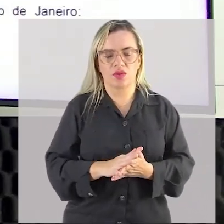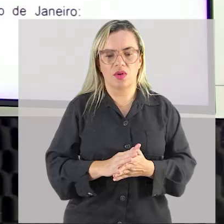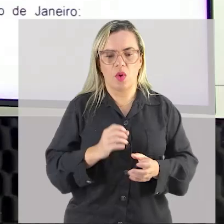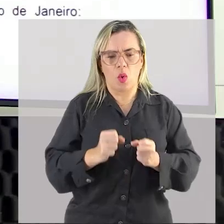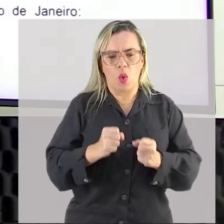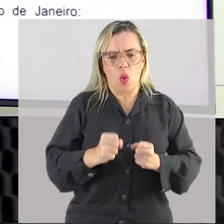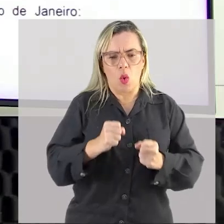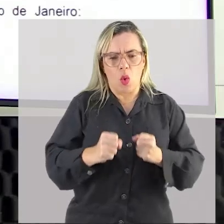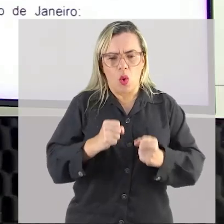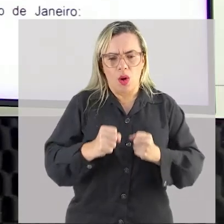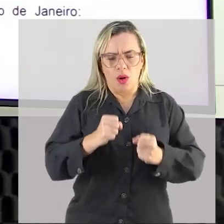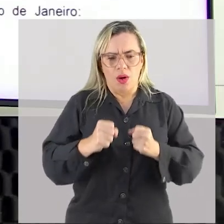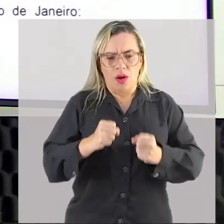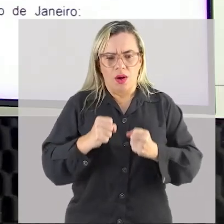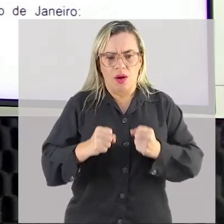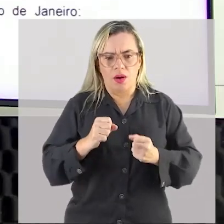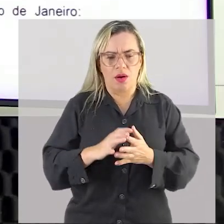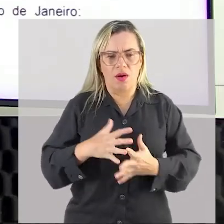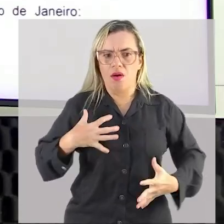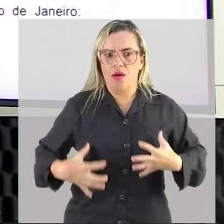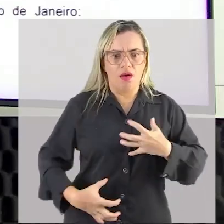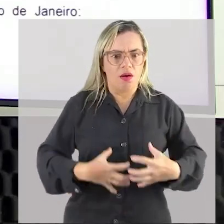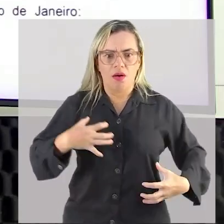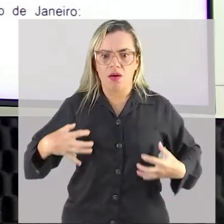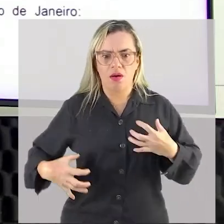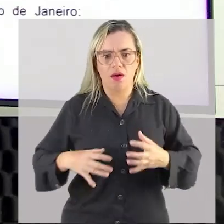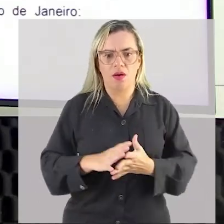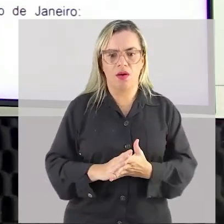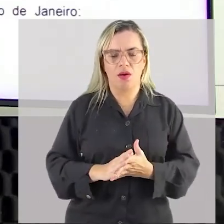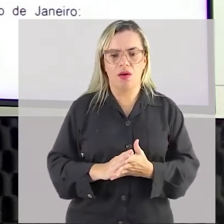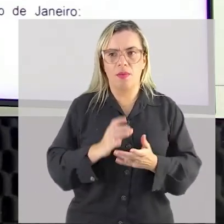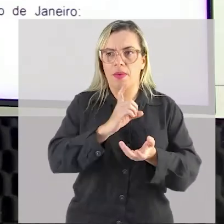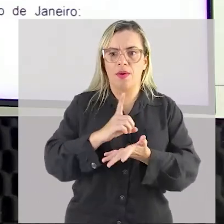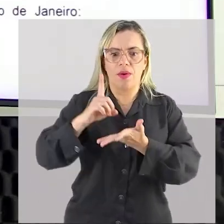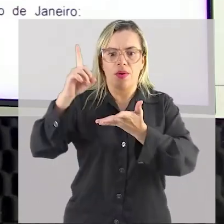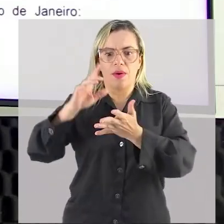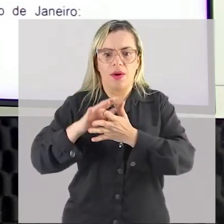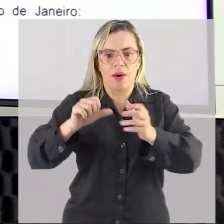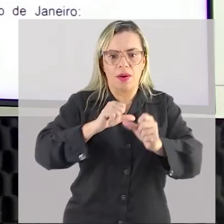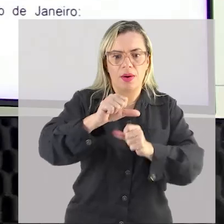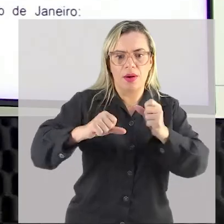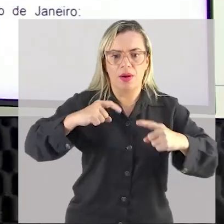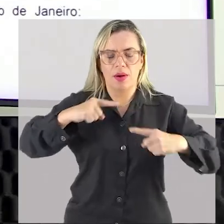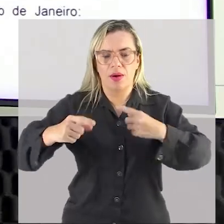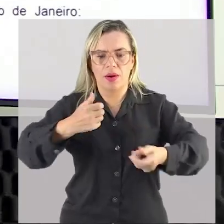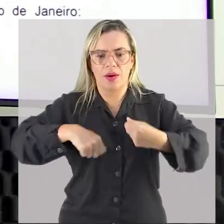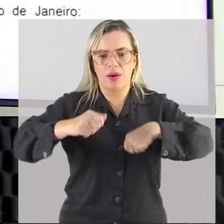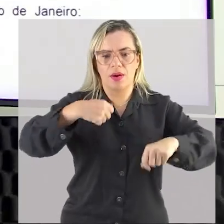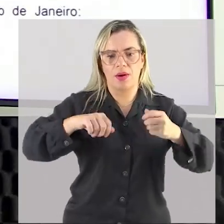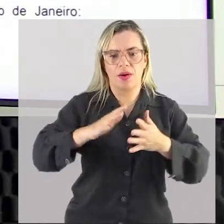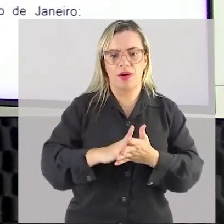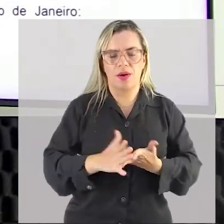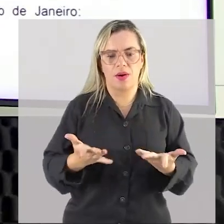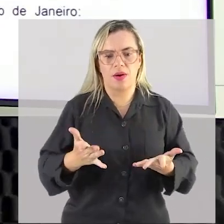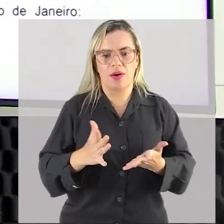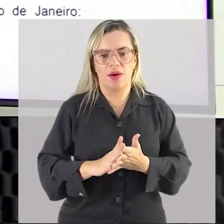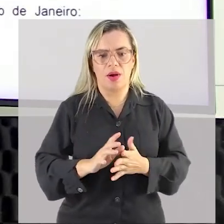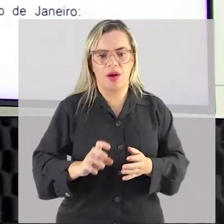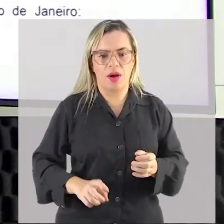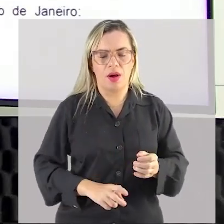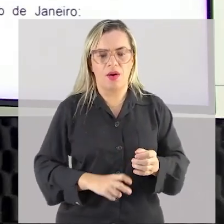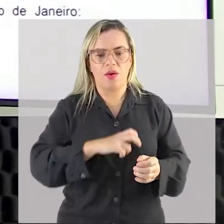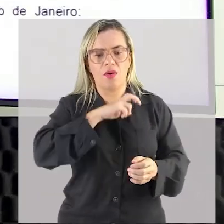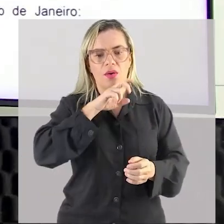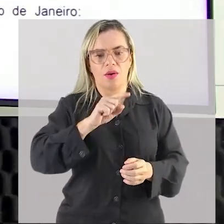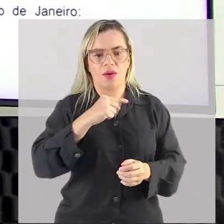correndo né desesperada meu Deus vai mudar a política econômica aí a pessoa diz não Dudu não